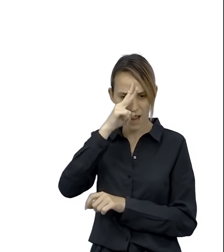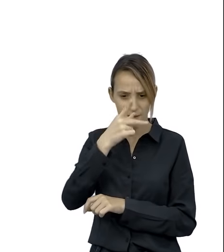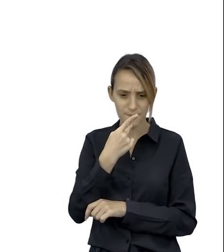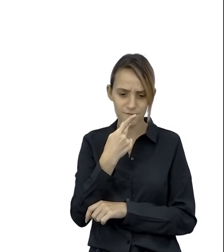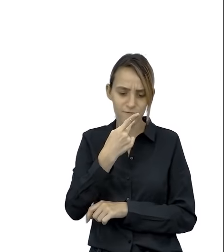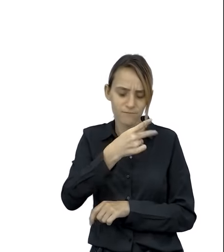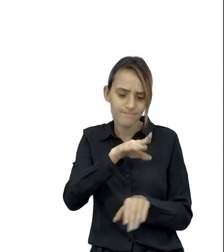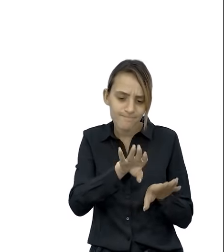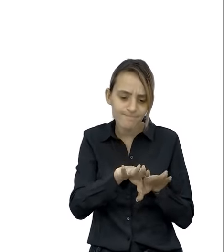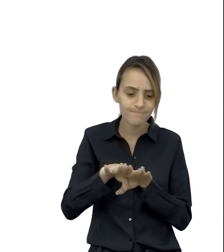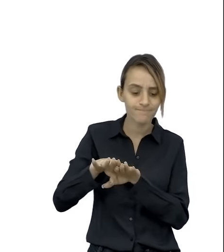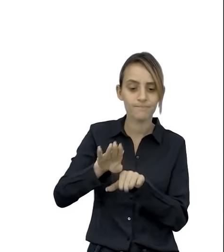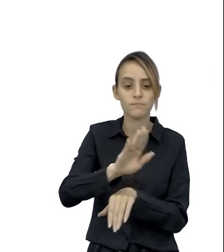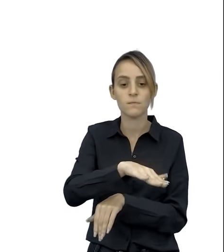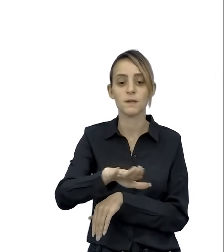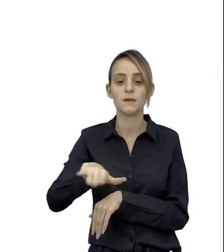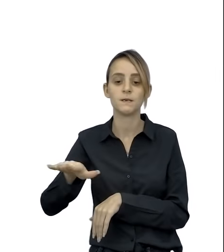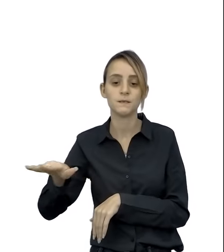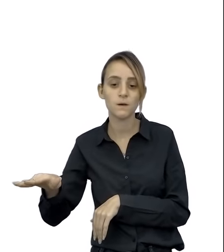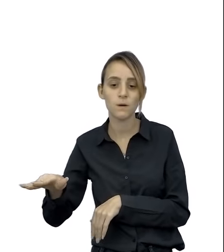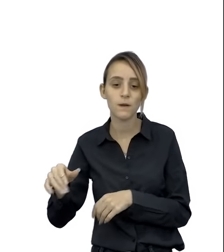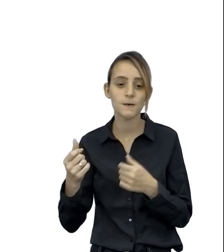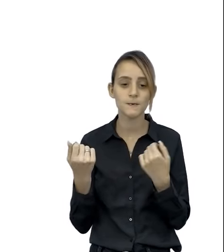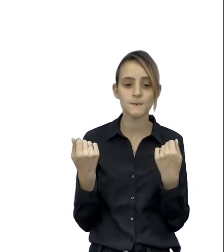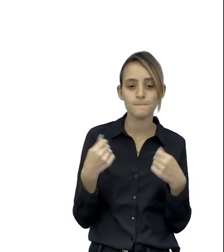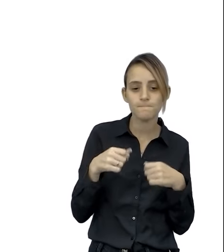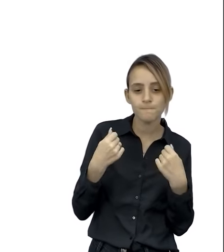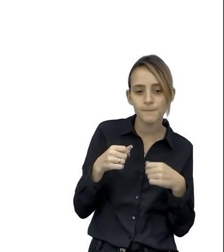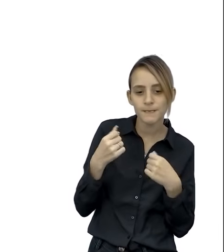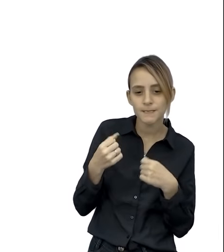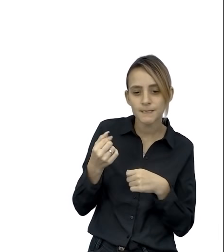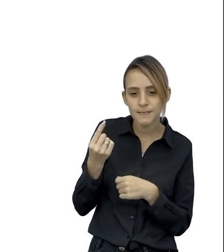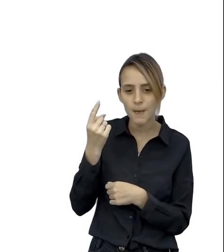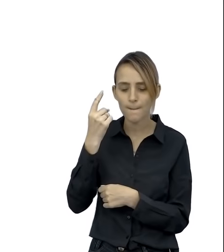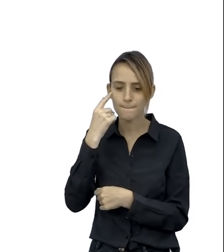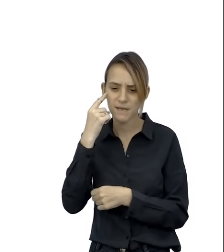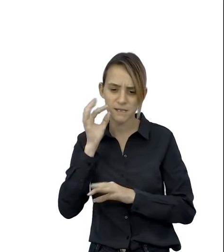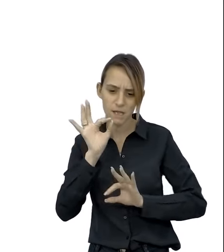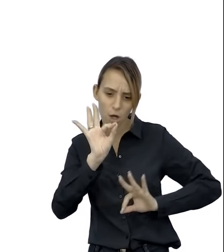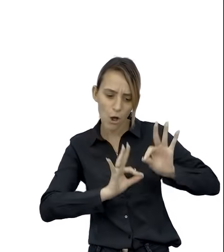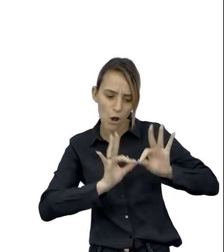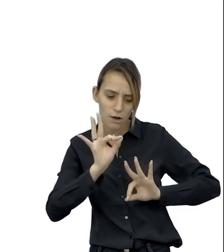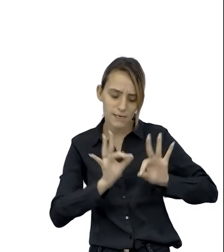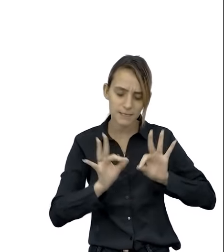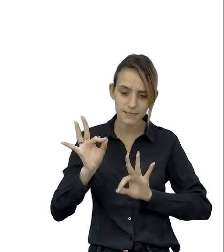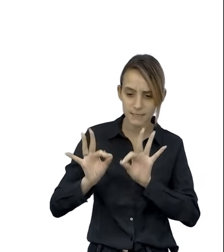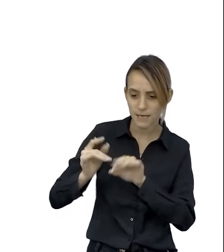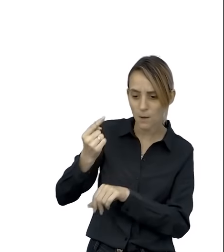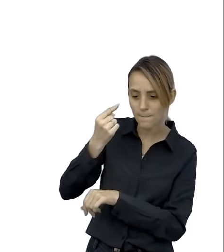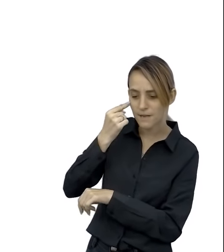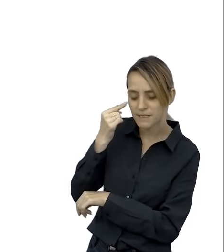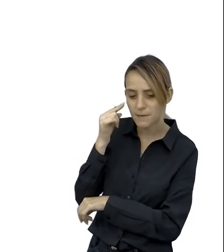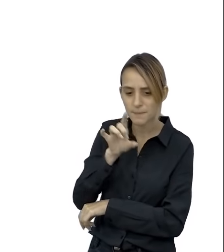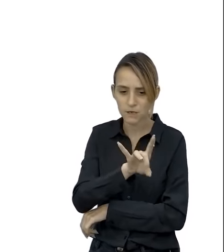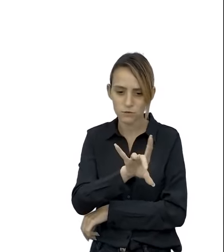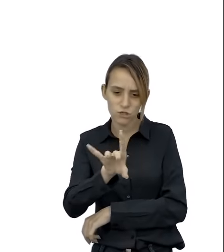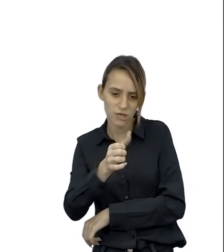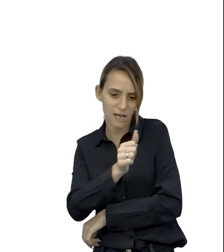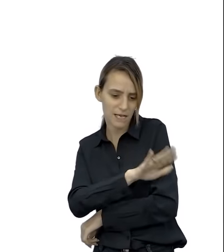as crianças? Também precisamos lançar mão dessa sistematização para organizar o nosso pensamento. O que fizemos